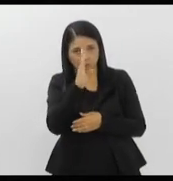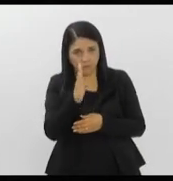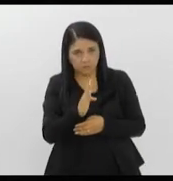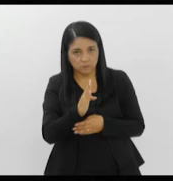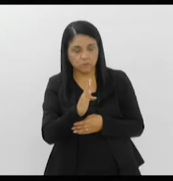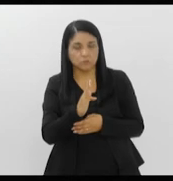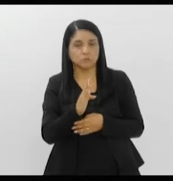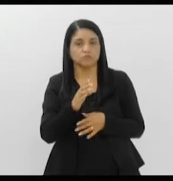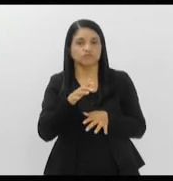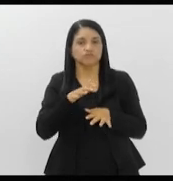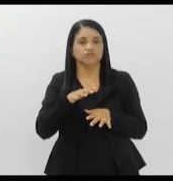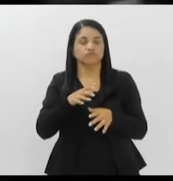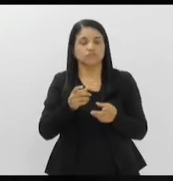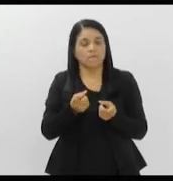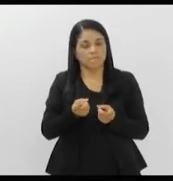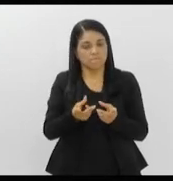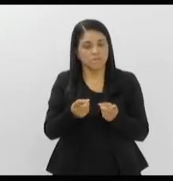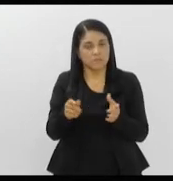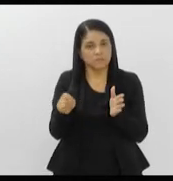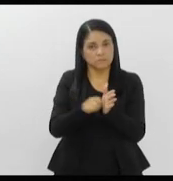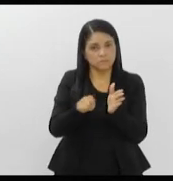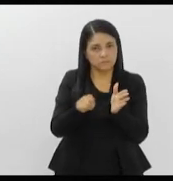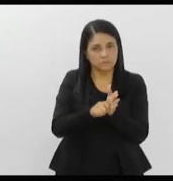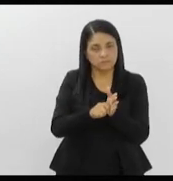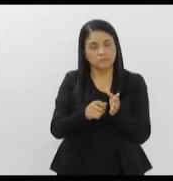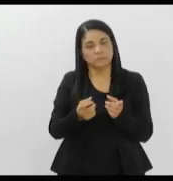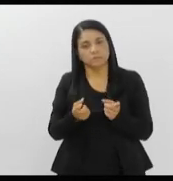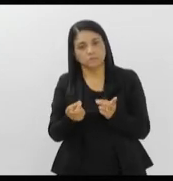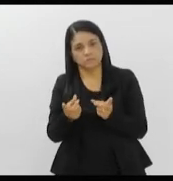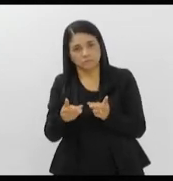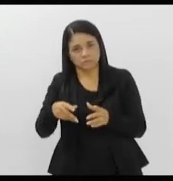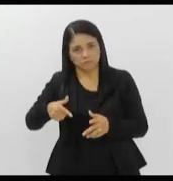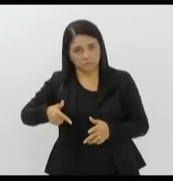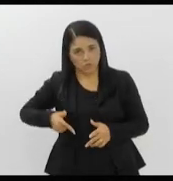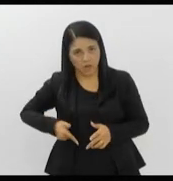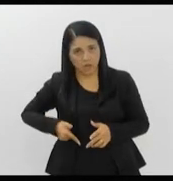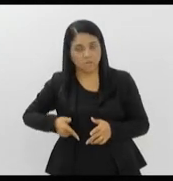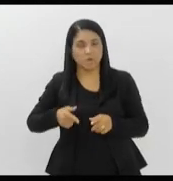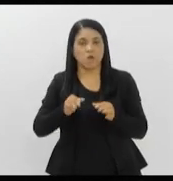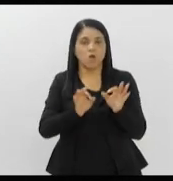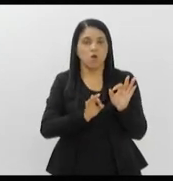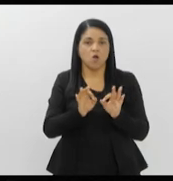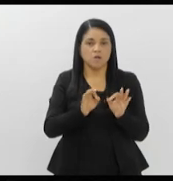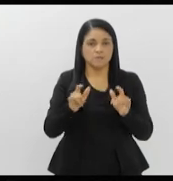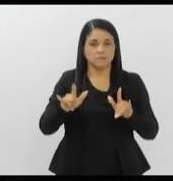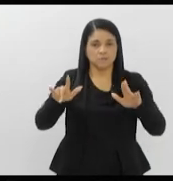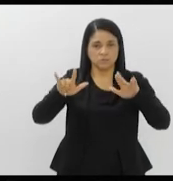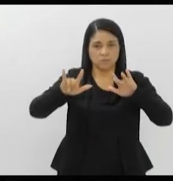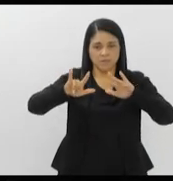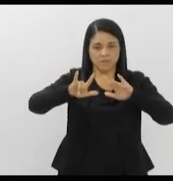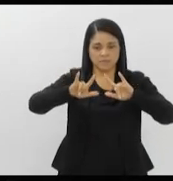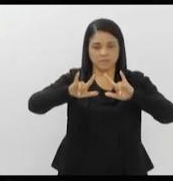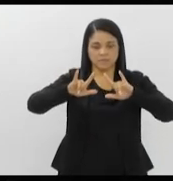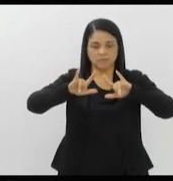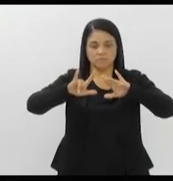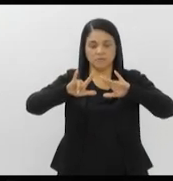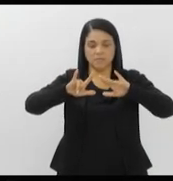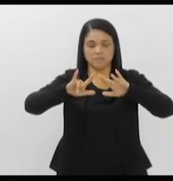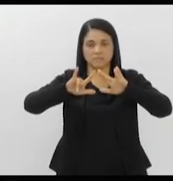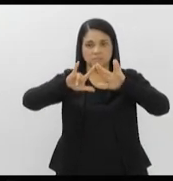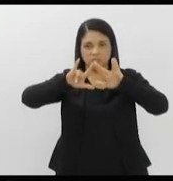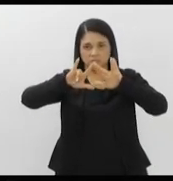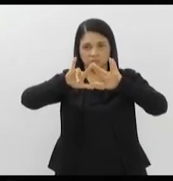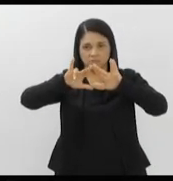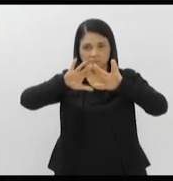no trânsito de drogas e de armas, quer seja na organização das milícias, enfim,